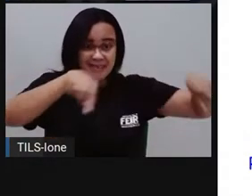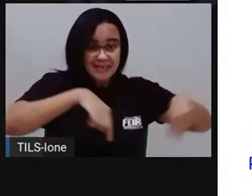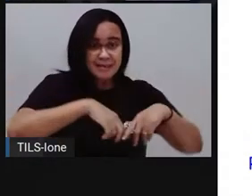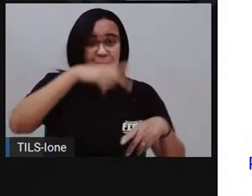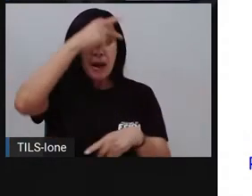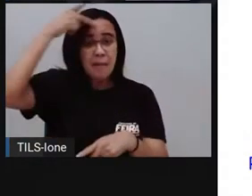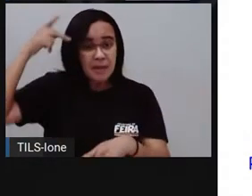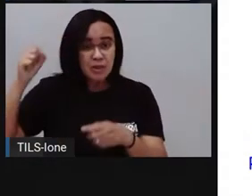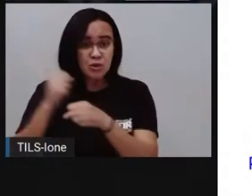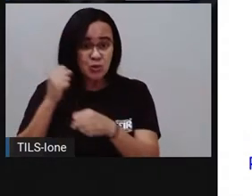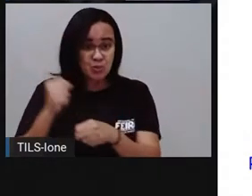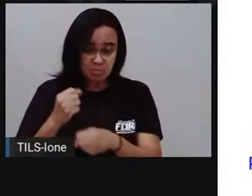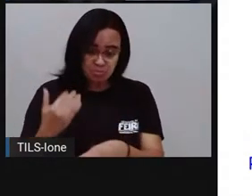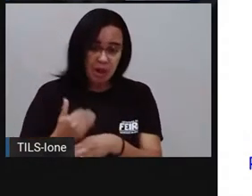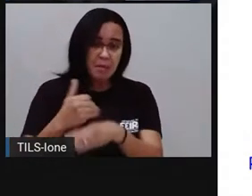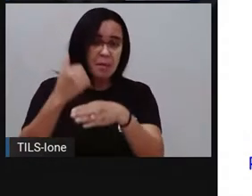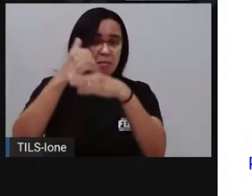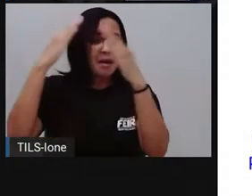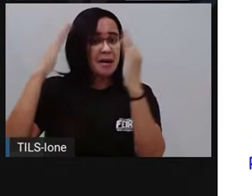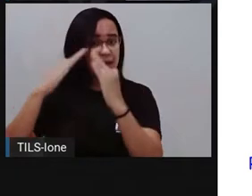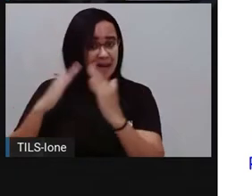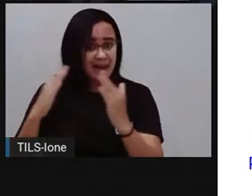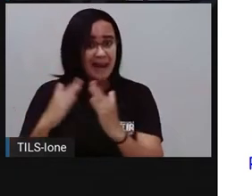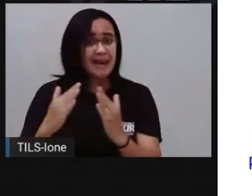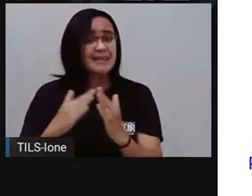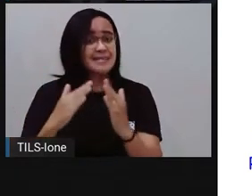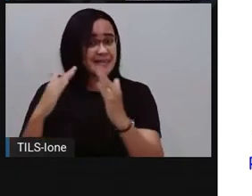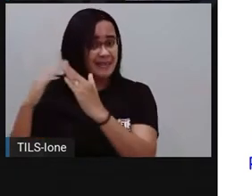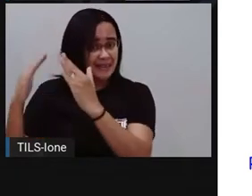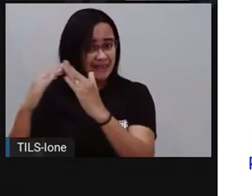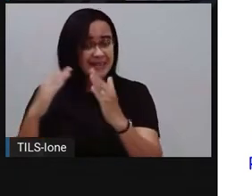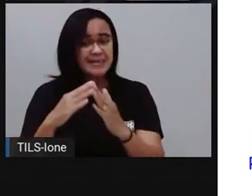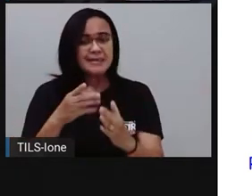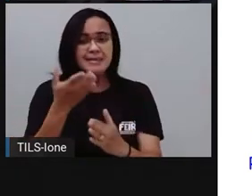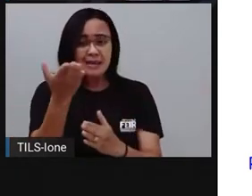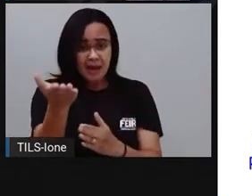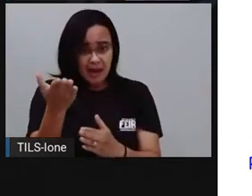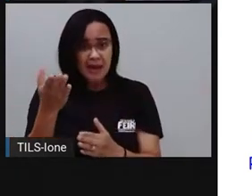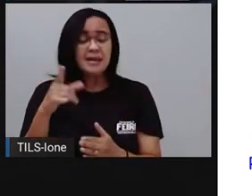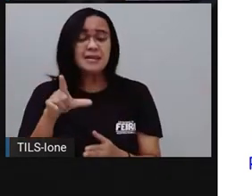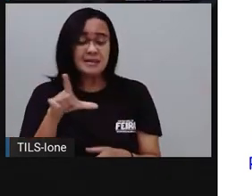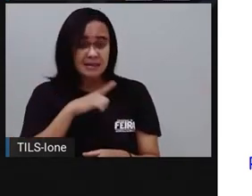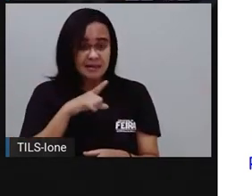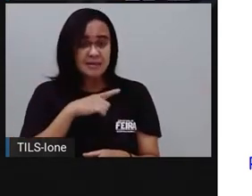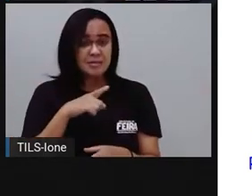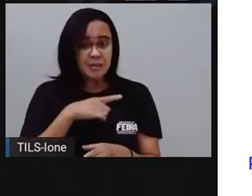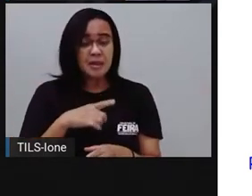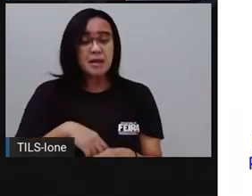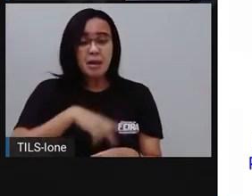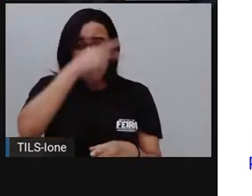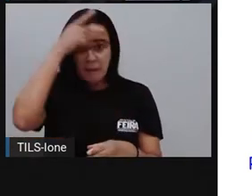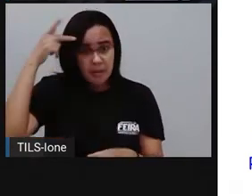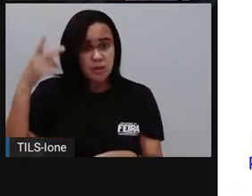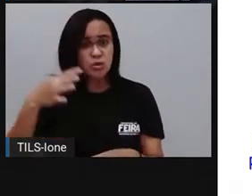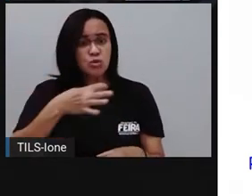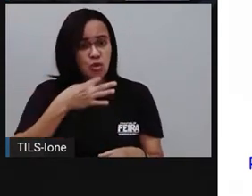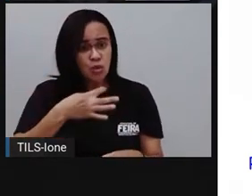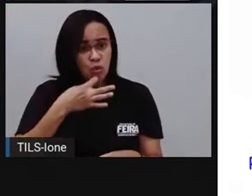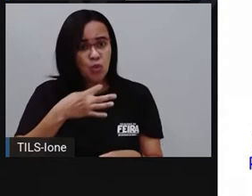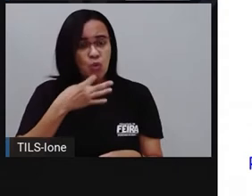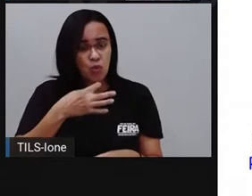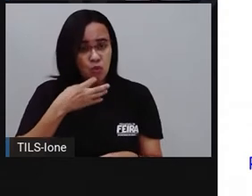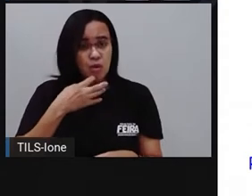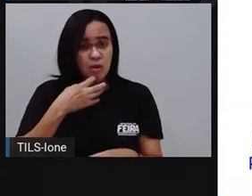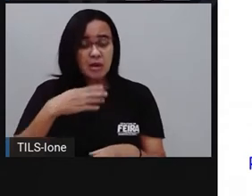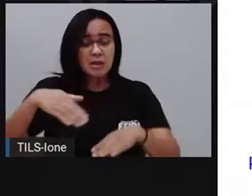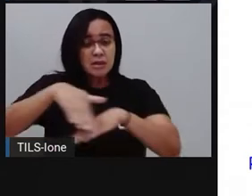né? E ela é reconhecida na Rua Nova, né? As pessoas homenageiam esse ato que ela fazia pela